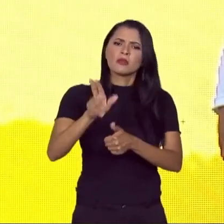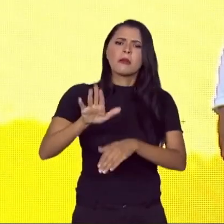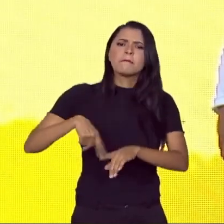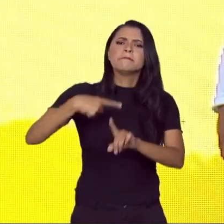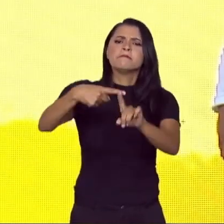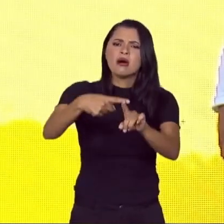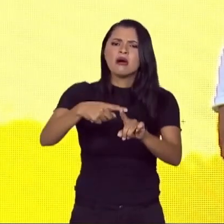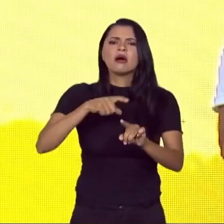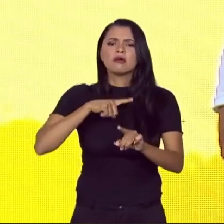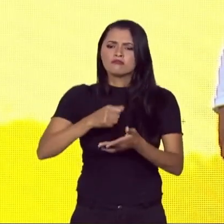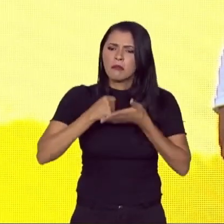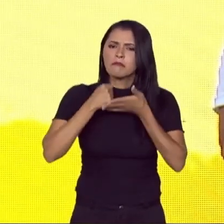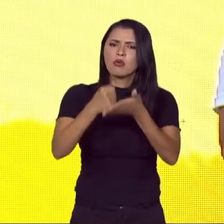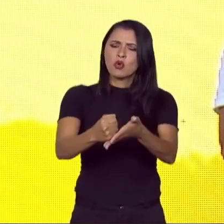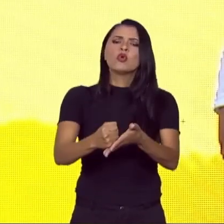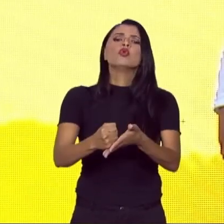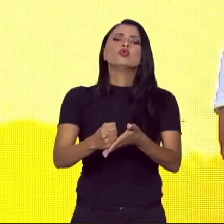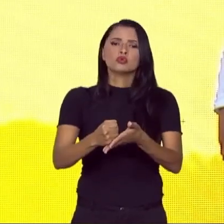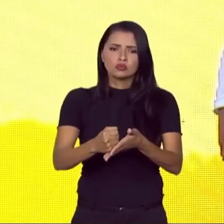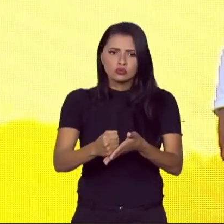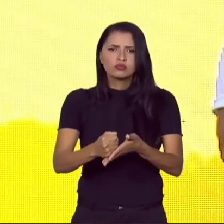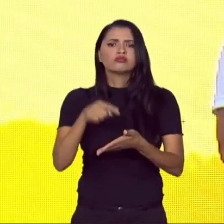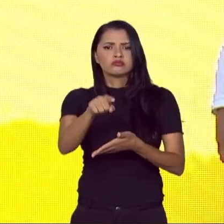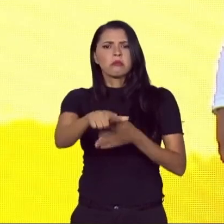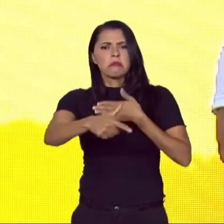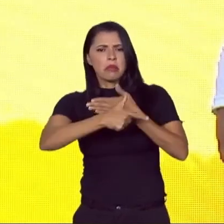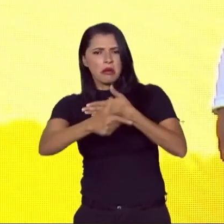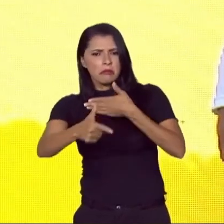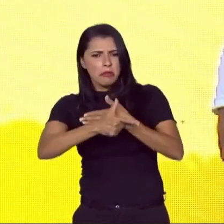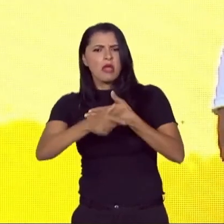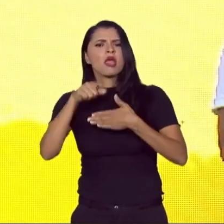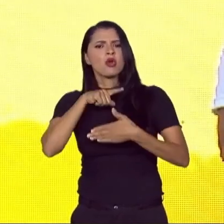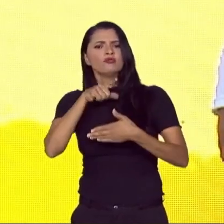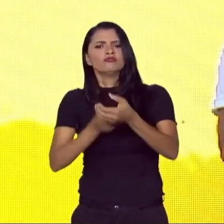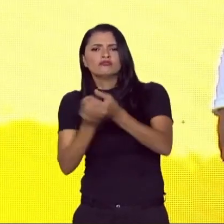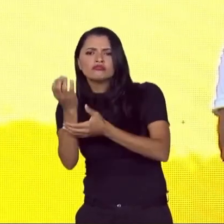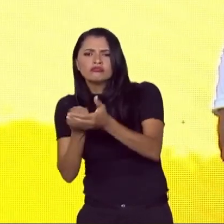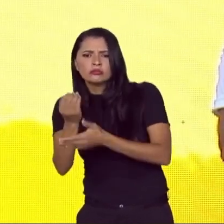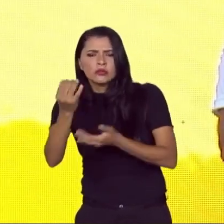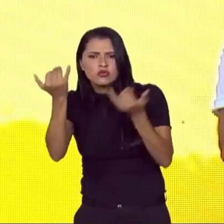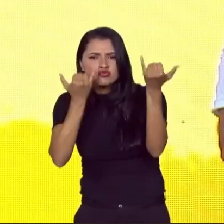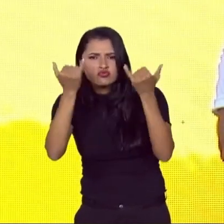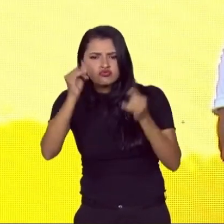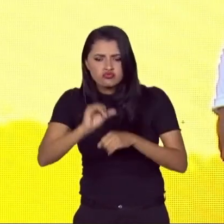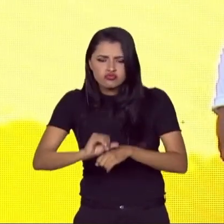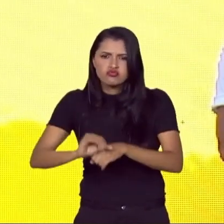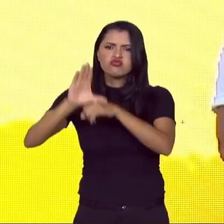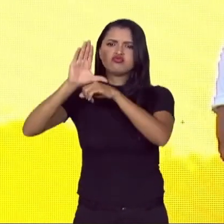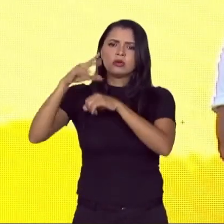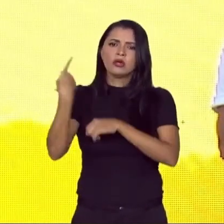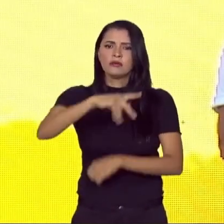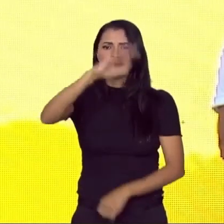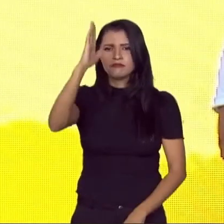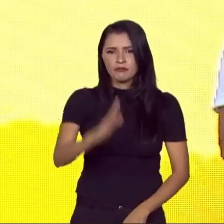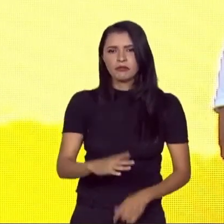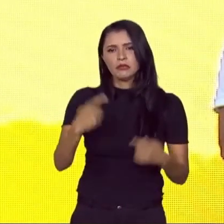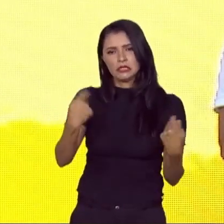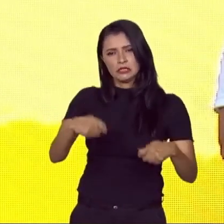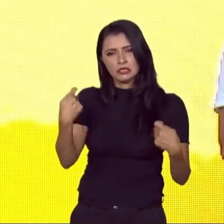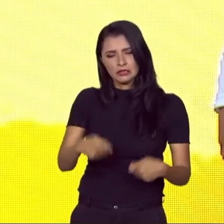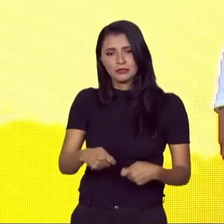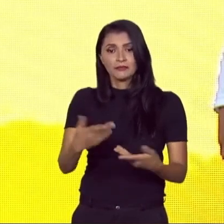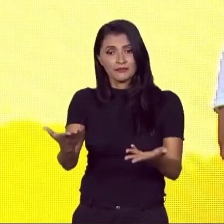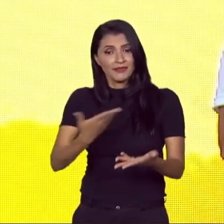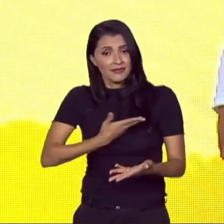mais apoio, o extraordinário papel de fonte de geração de conhecimento que o Brasil precisa.